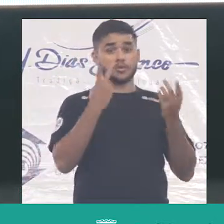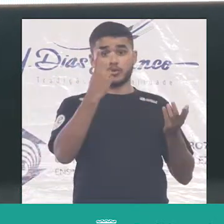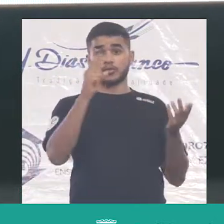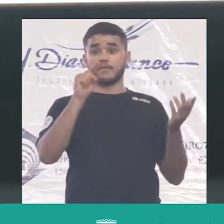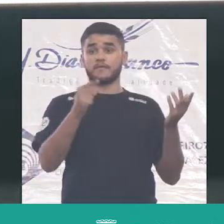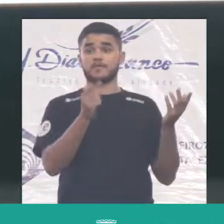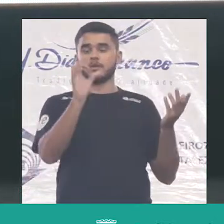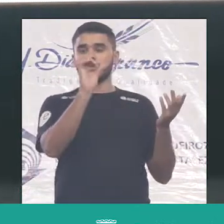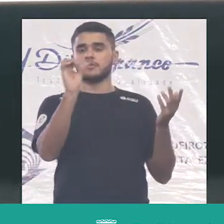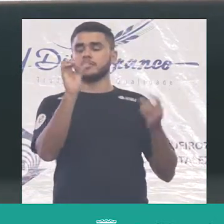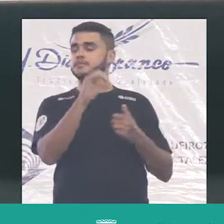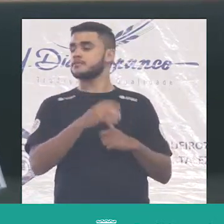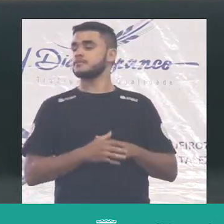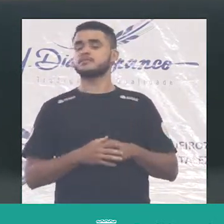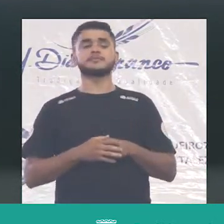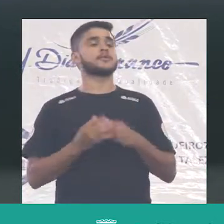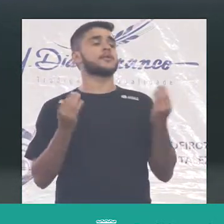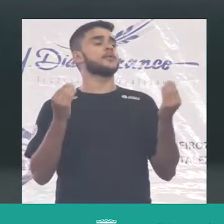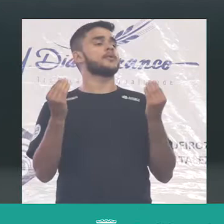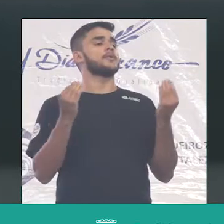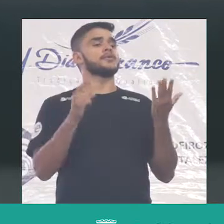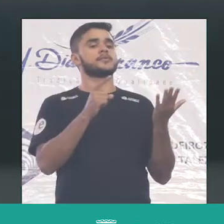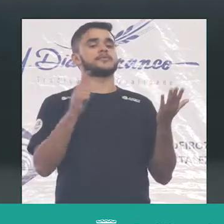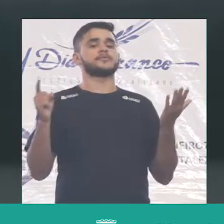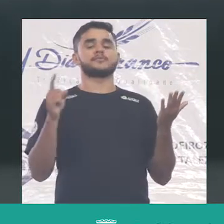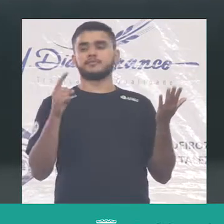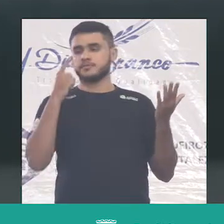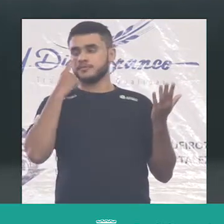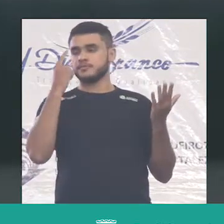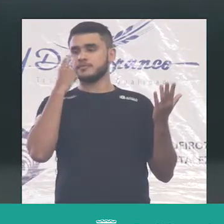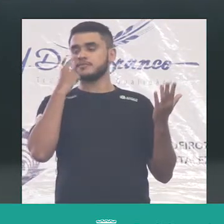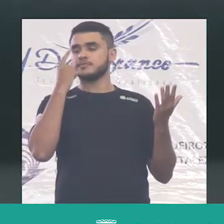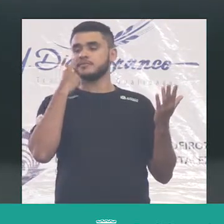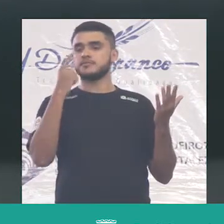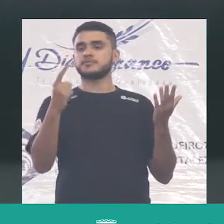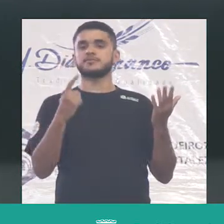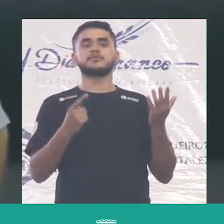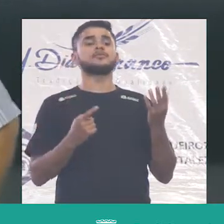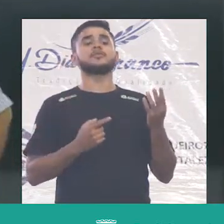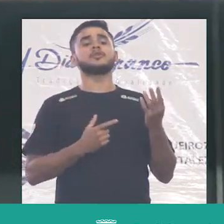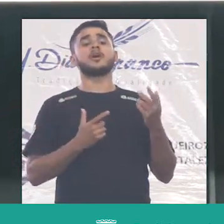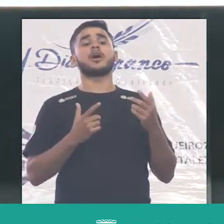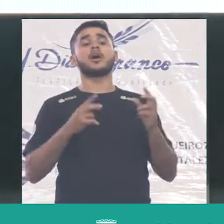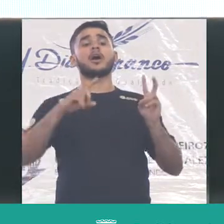2,66. Como é que vocês tiram raiz quadrada de 2,66, hein?